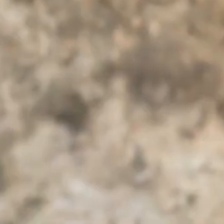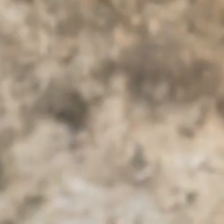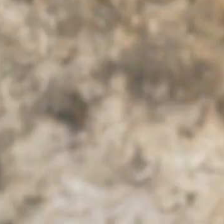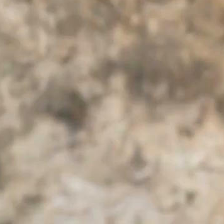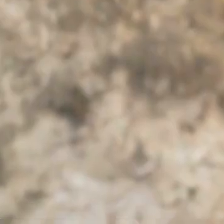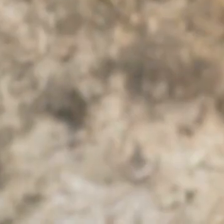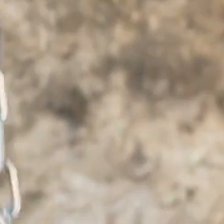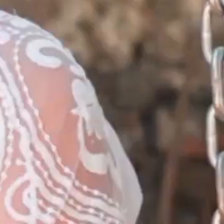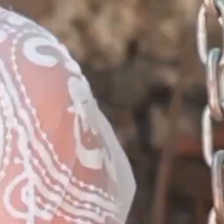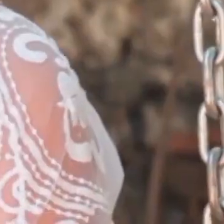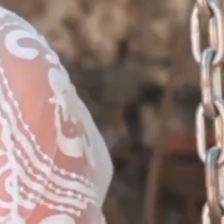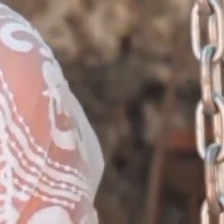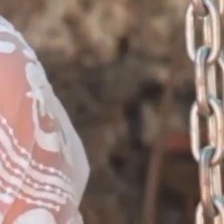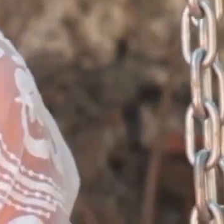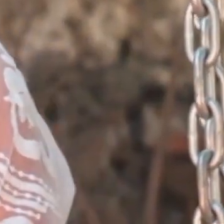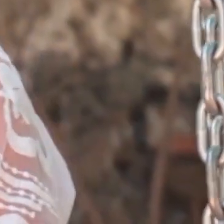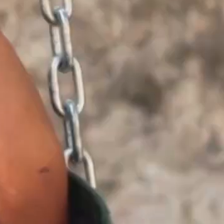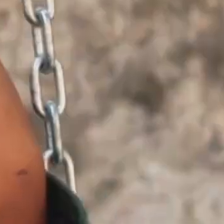brincar.